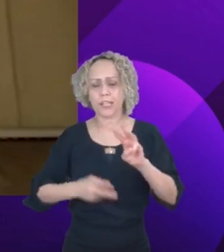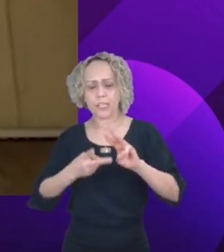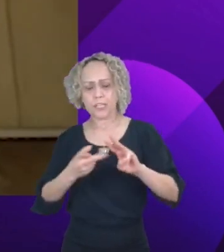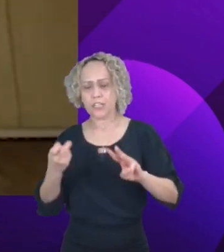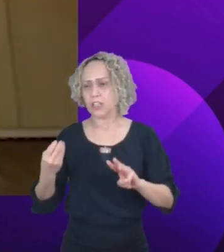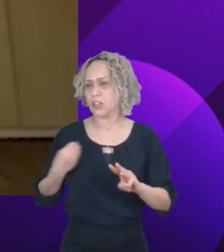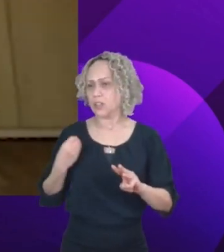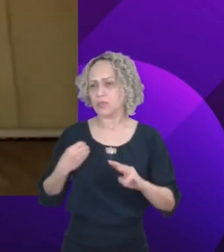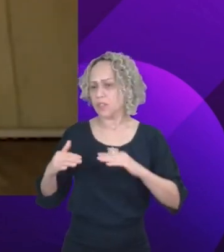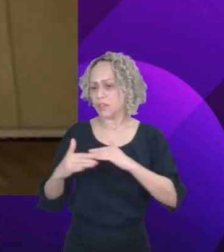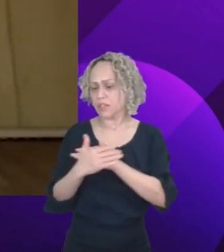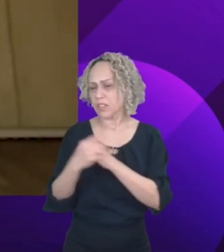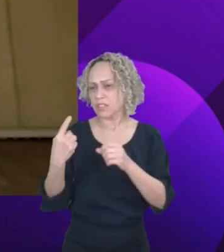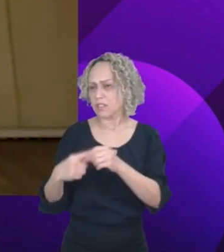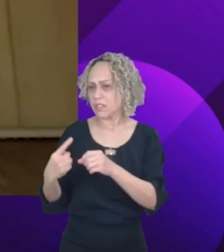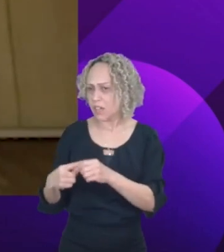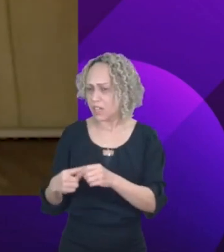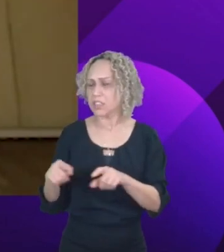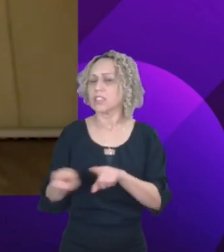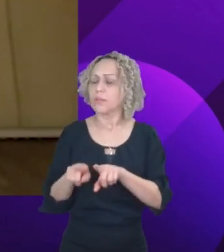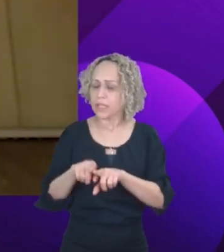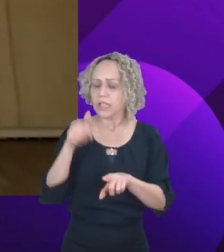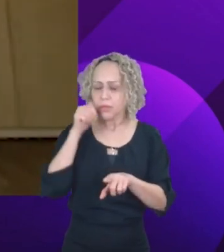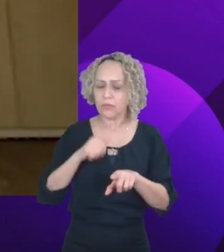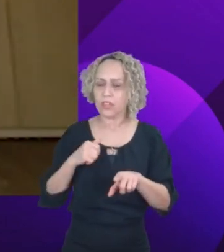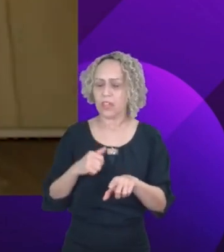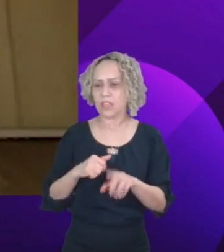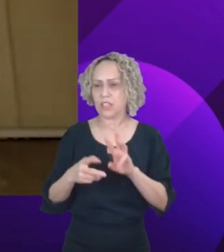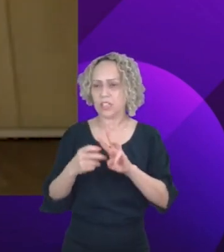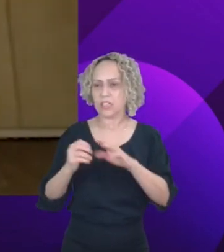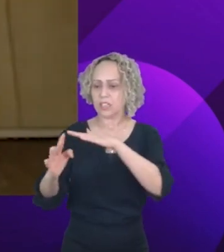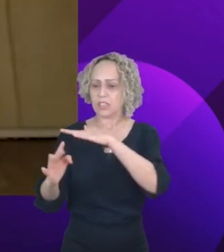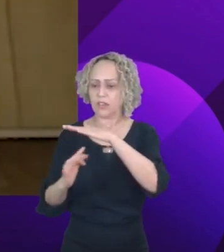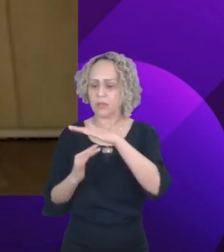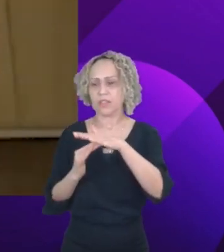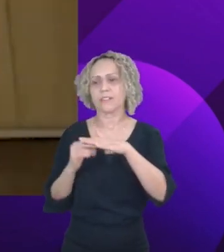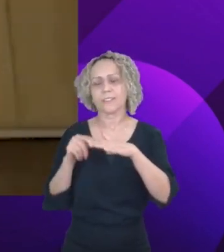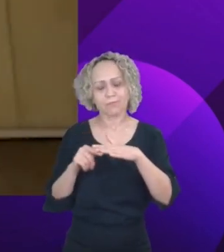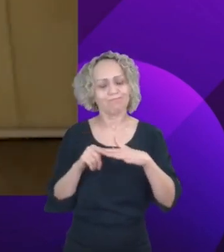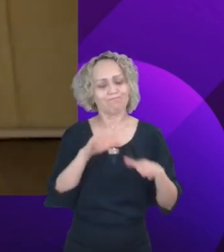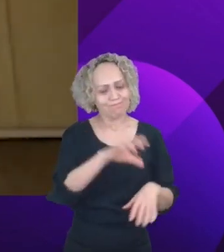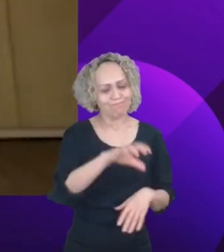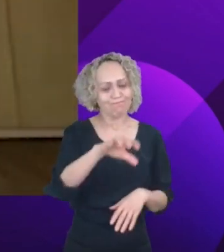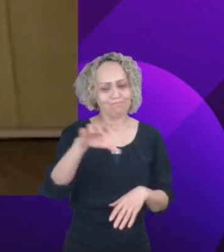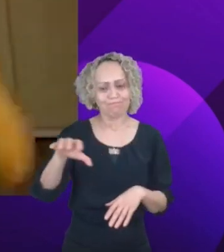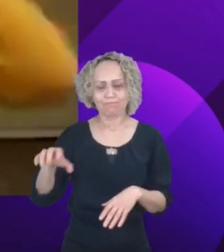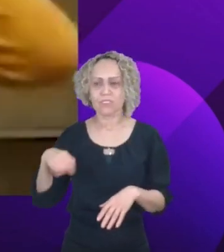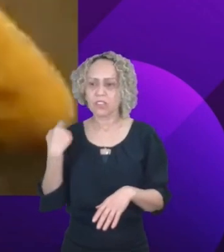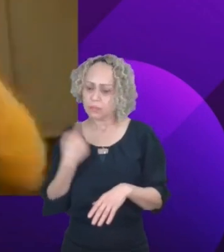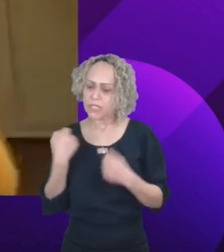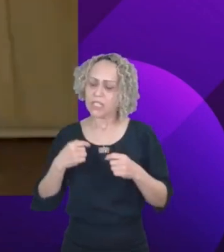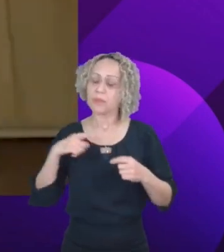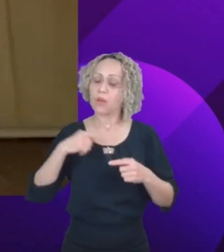afora as mulheres indígenas que são imigrantes. Então, nossa preocupação tem que ser em produzir uma política que dê conta de dialogar